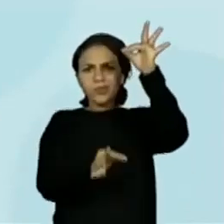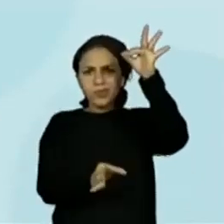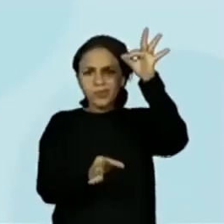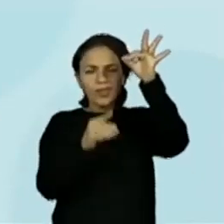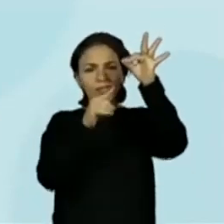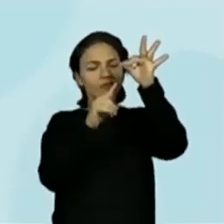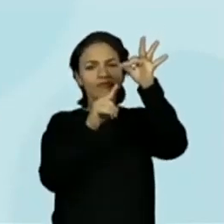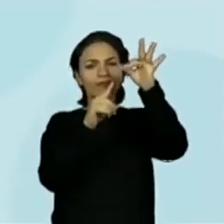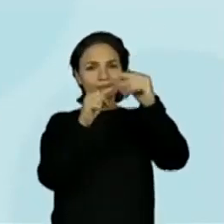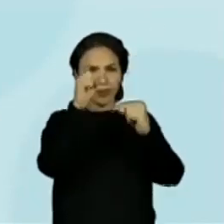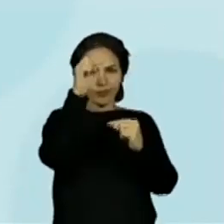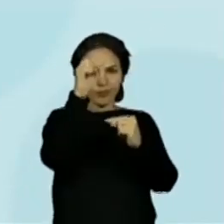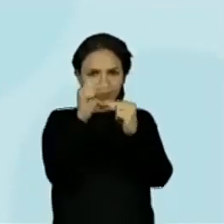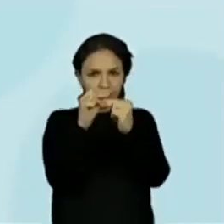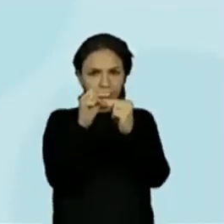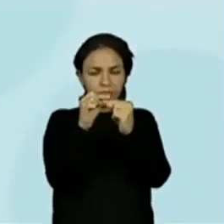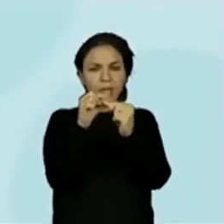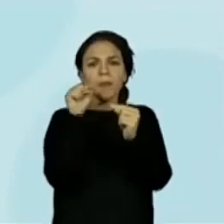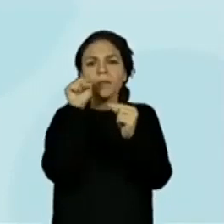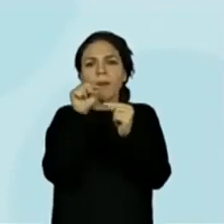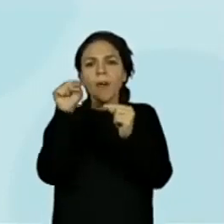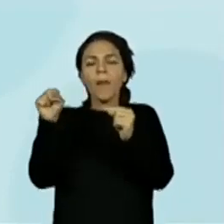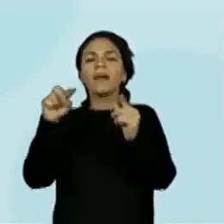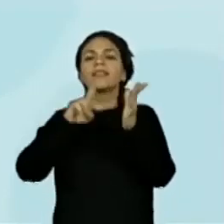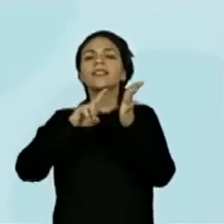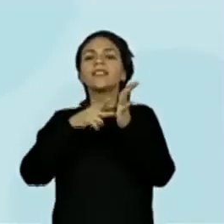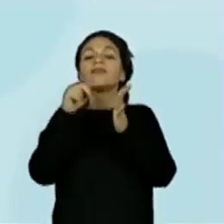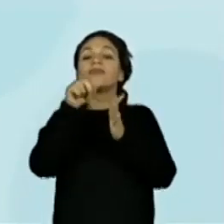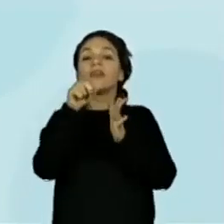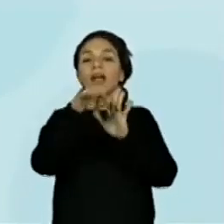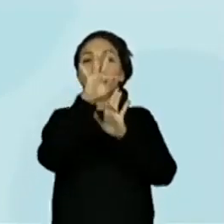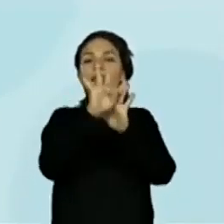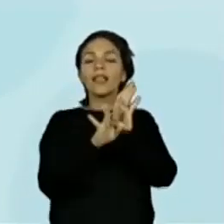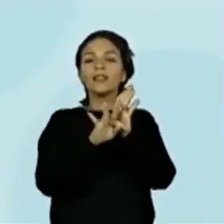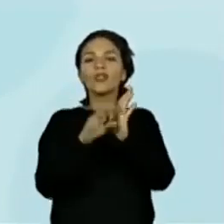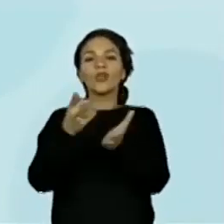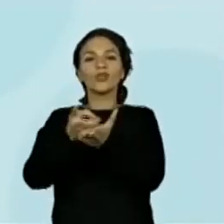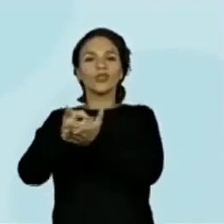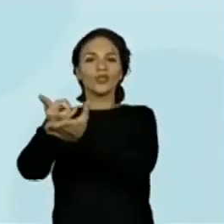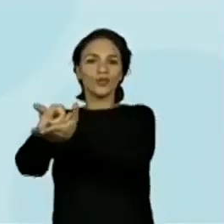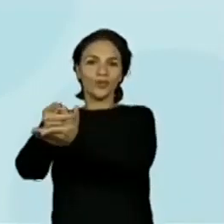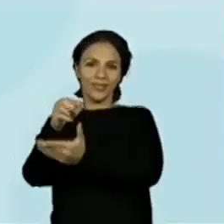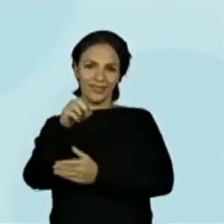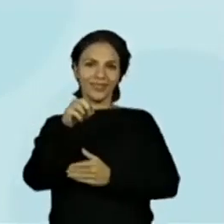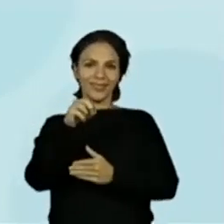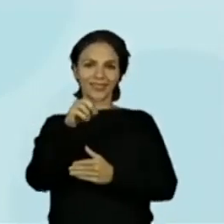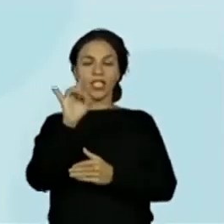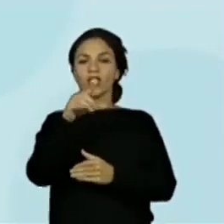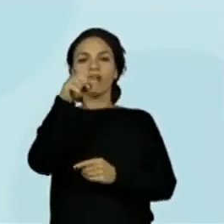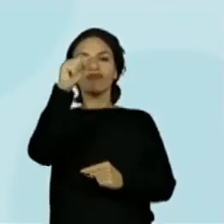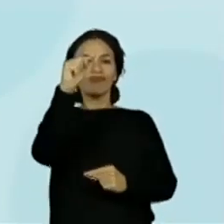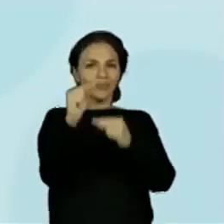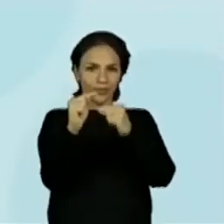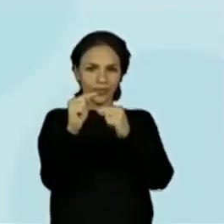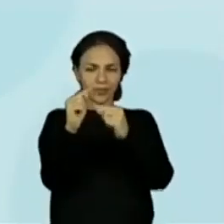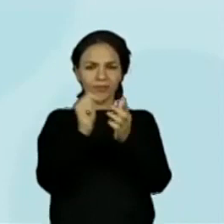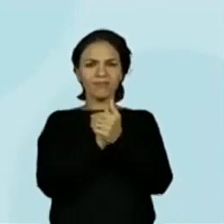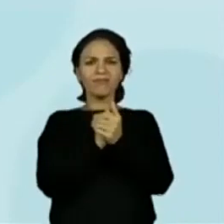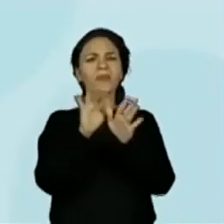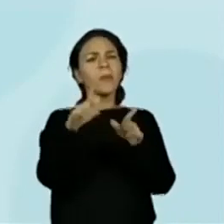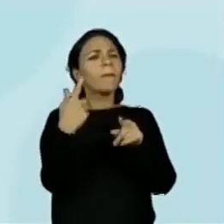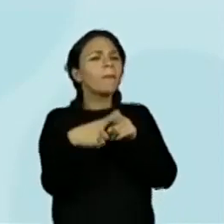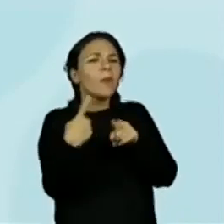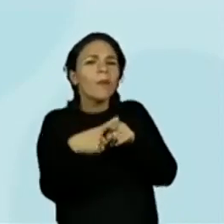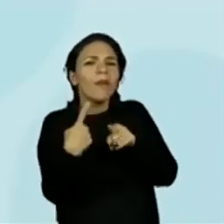pedacinho, então eu coloco reticências, significa que o texto é só uma parte, tá bom? Mas por quê? O